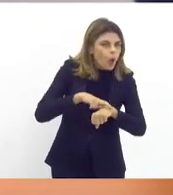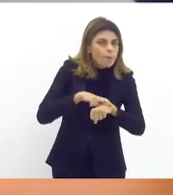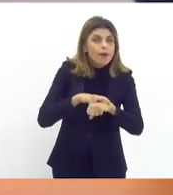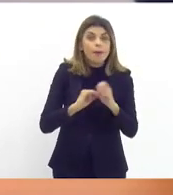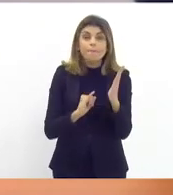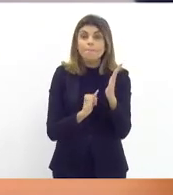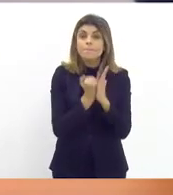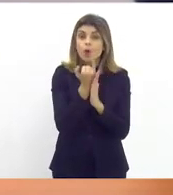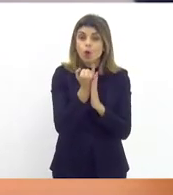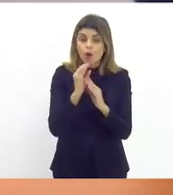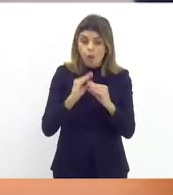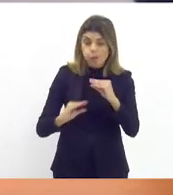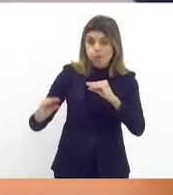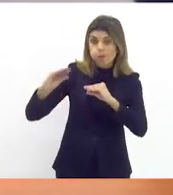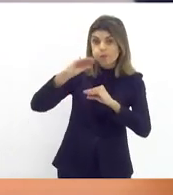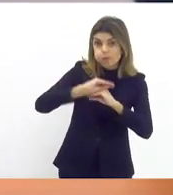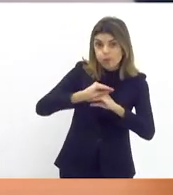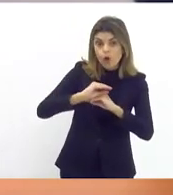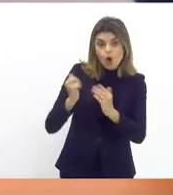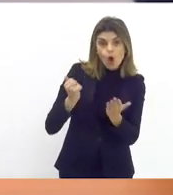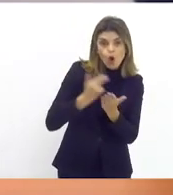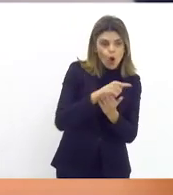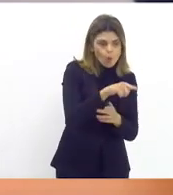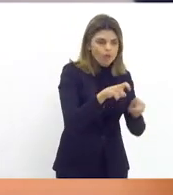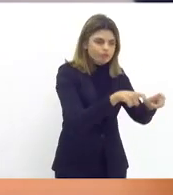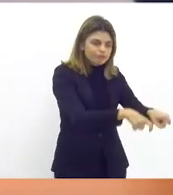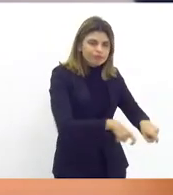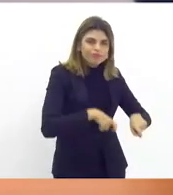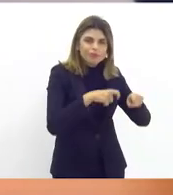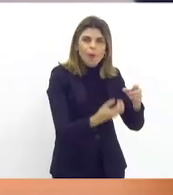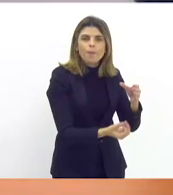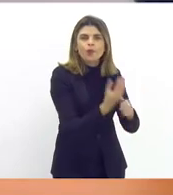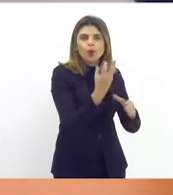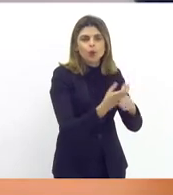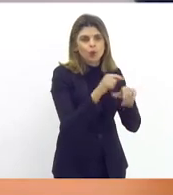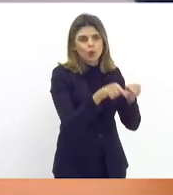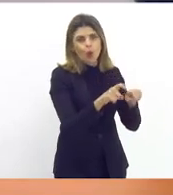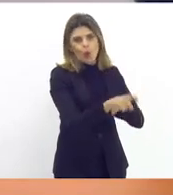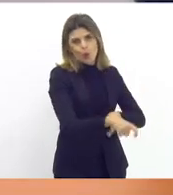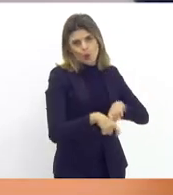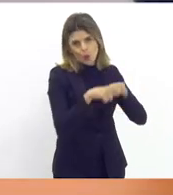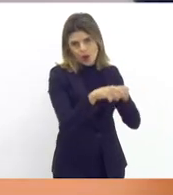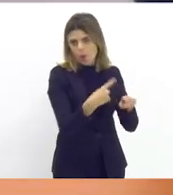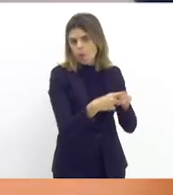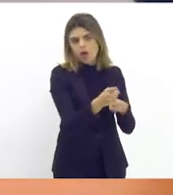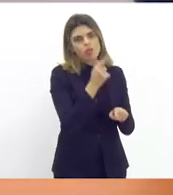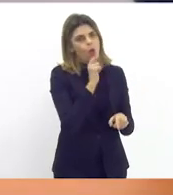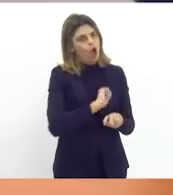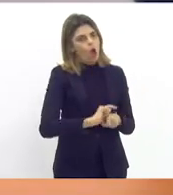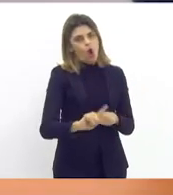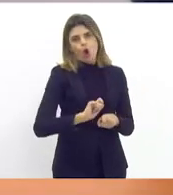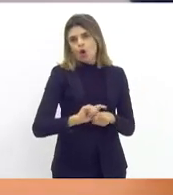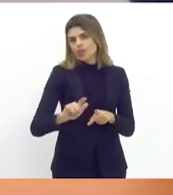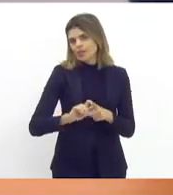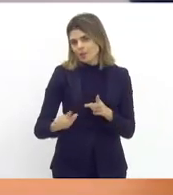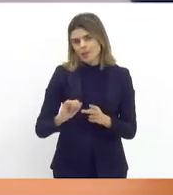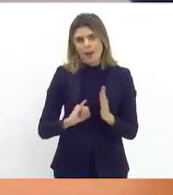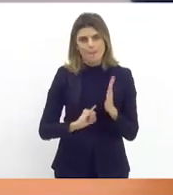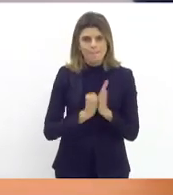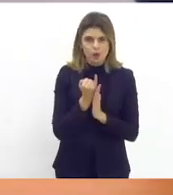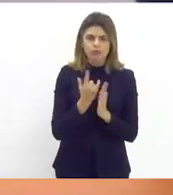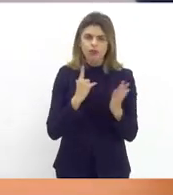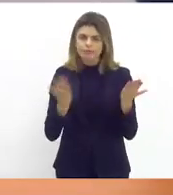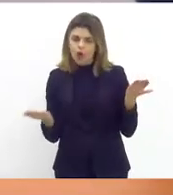imposto incidente nos insumos adquiridos pelo pequeno produtor rural que não tenham gerado crédito para ele, porque ele não é contribuinte do imposto. Então, a ideia é ter um